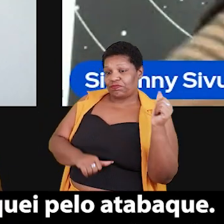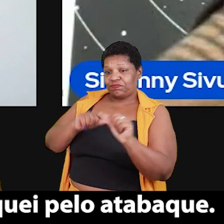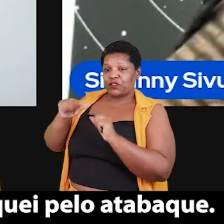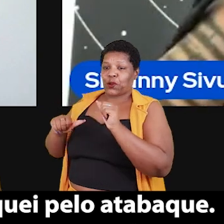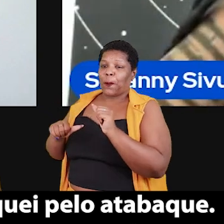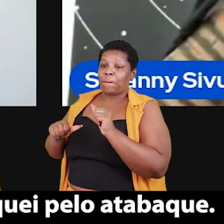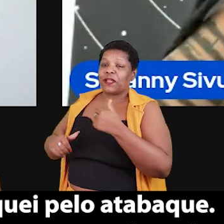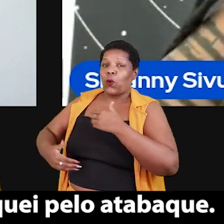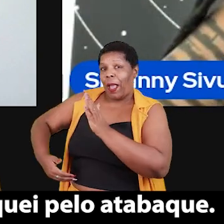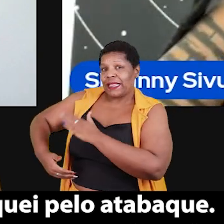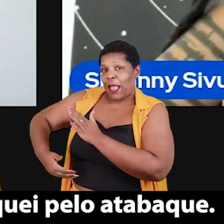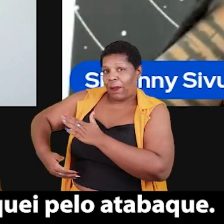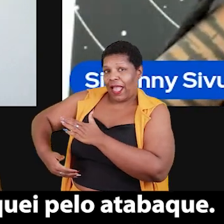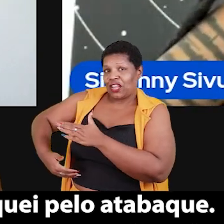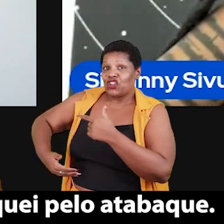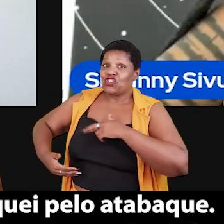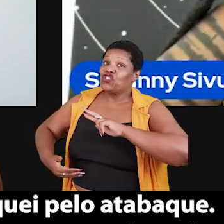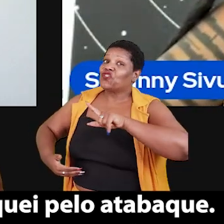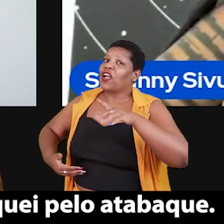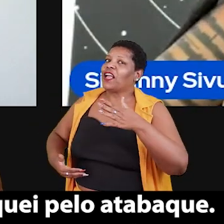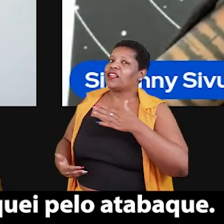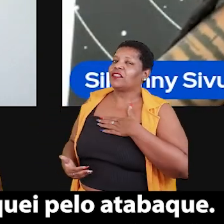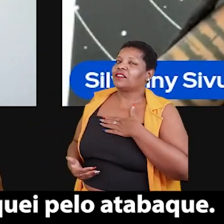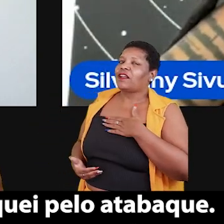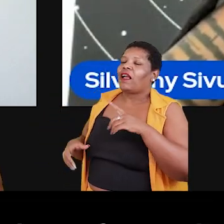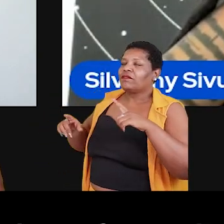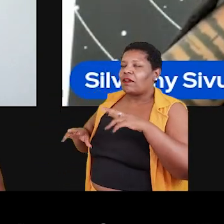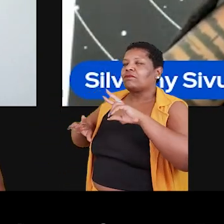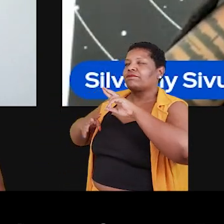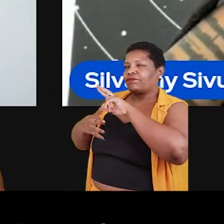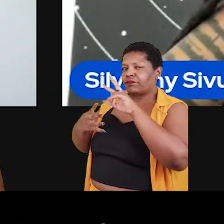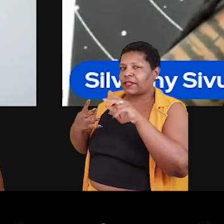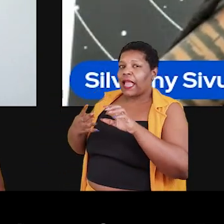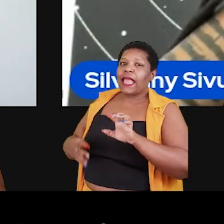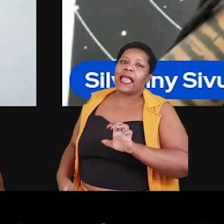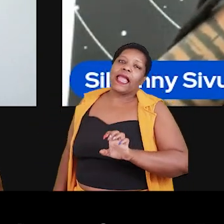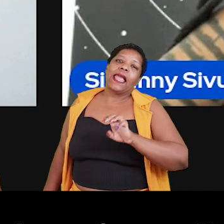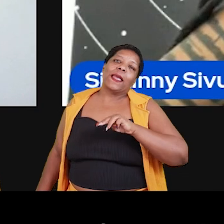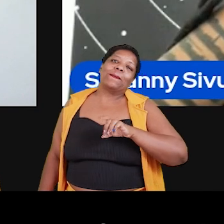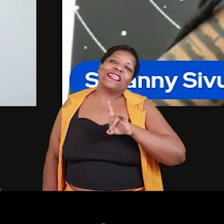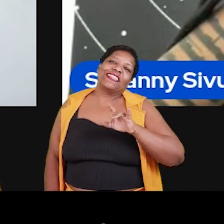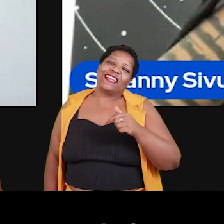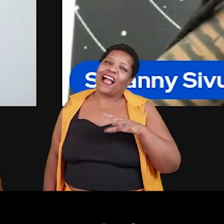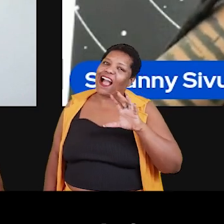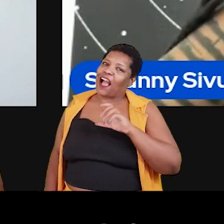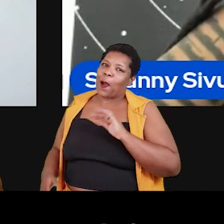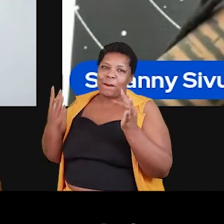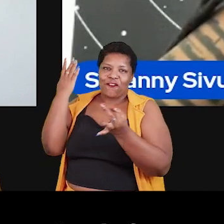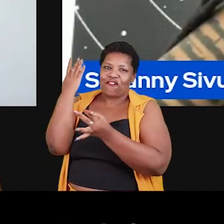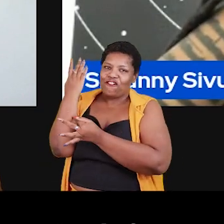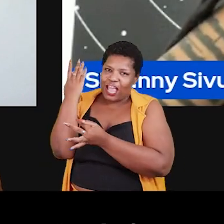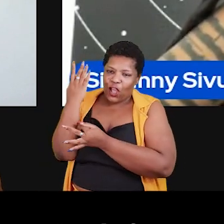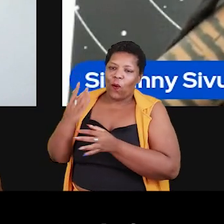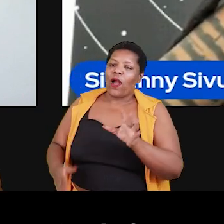troquei pelo atabaque. E aí tem muita coisa, o Emicida, ele ama ferros, né? Ele gosta